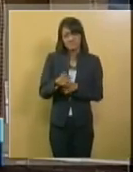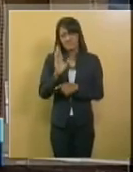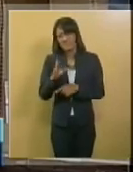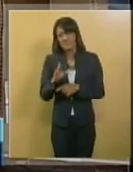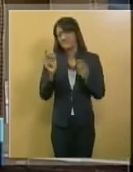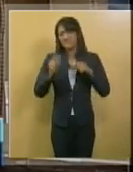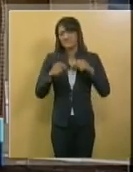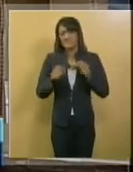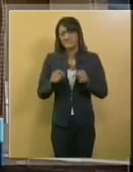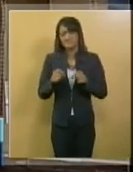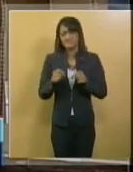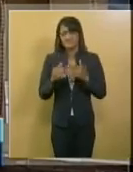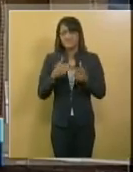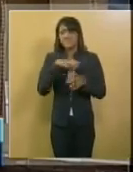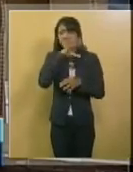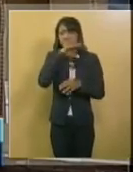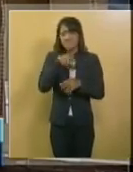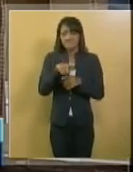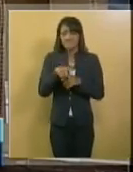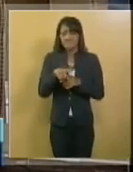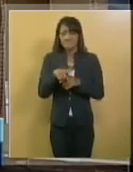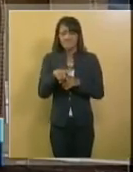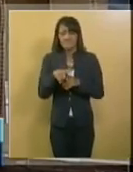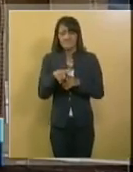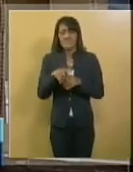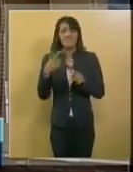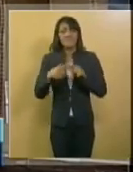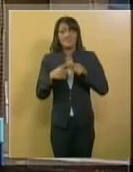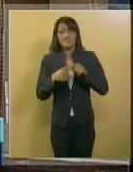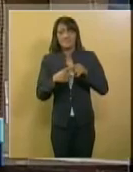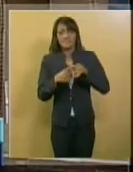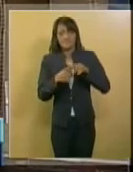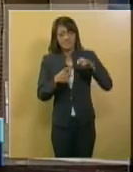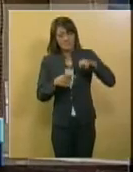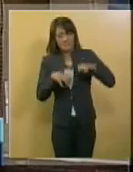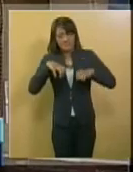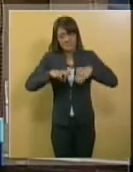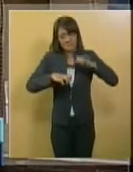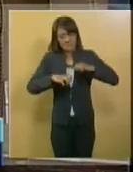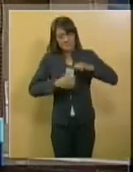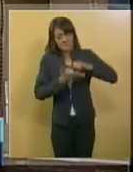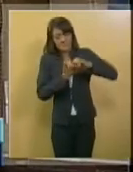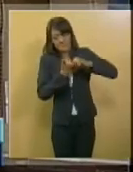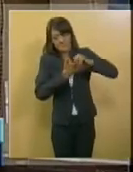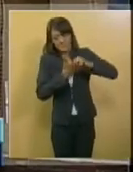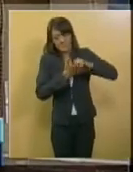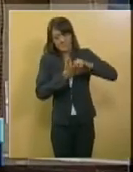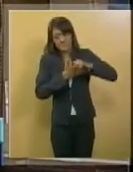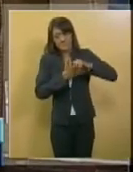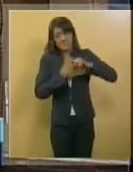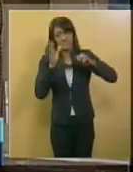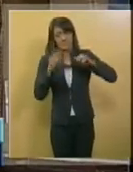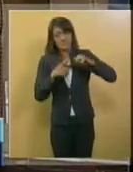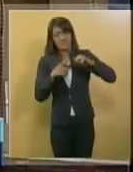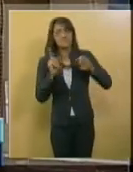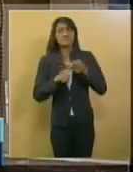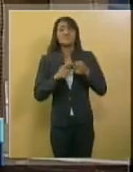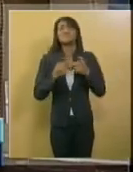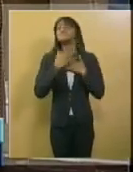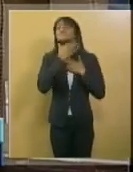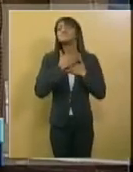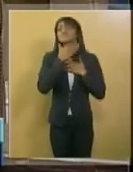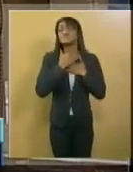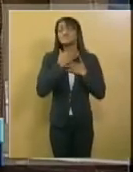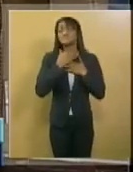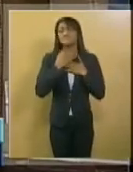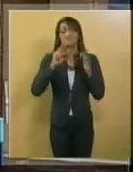do moar, é a medida do casco até a cernelha, o final da crina, e da base do pescoço? Tem que multiplicar